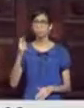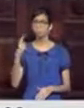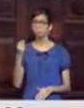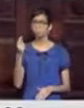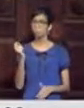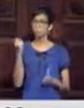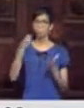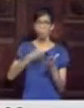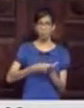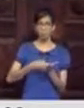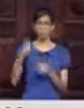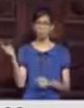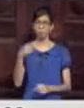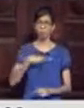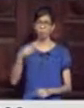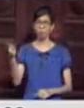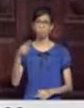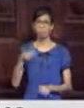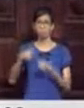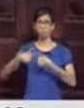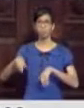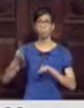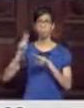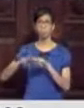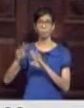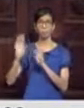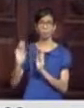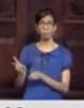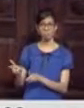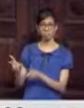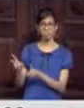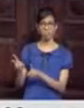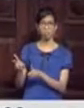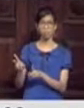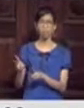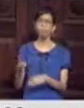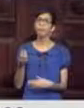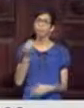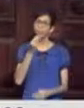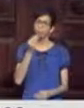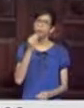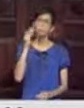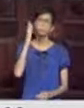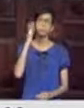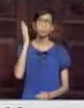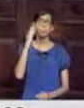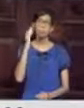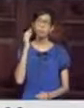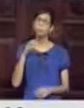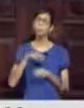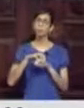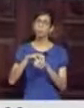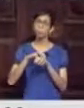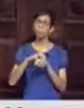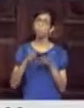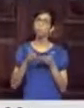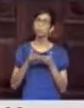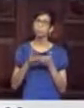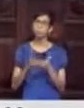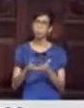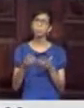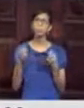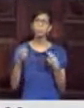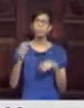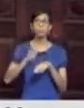voltar da ilha, vão ficar presas na ilha para sempre. Isso é óbvio. O transporte de barcas é concebido assim há